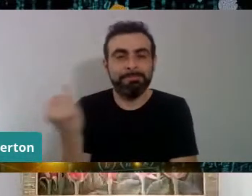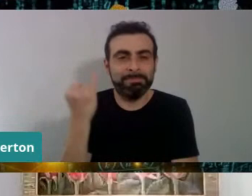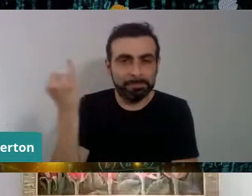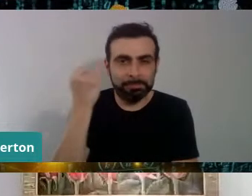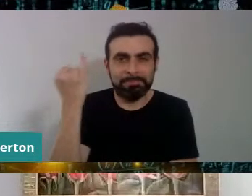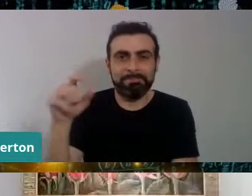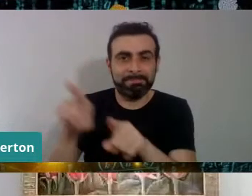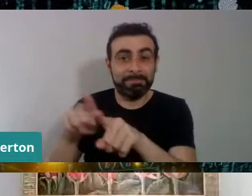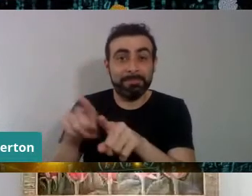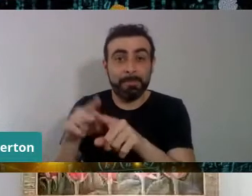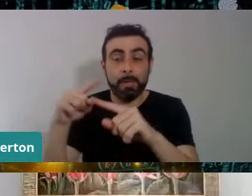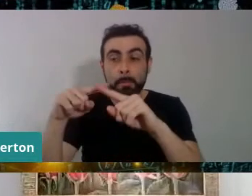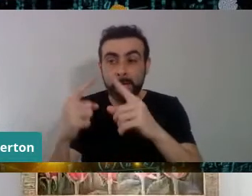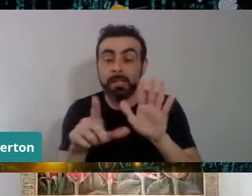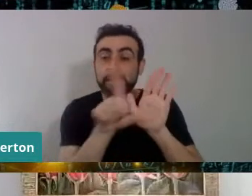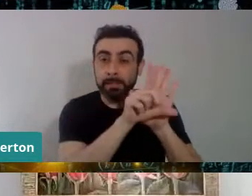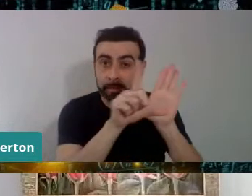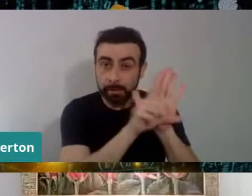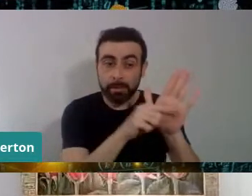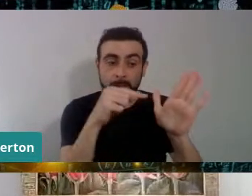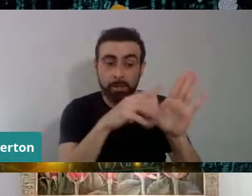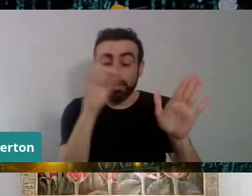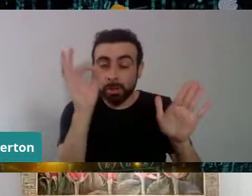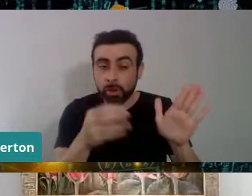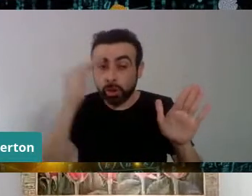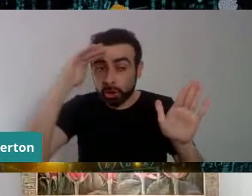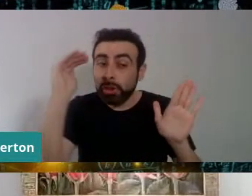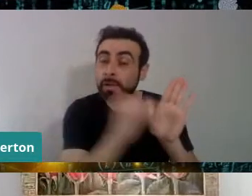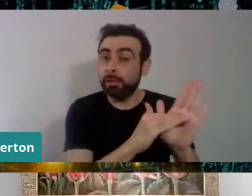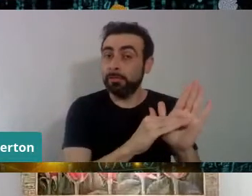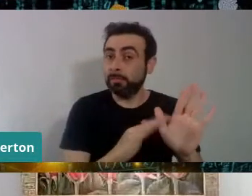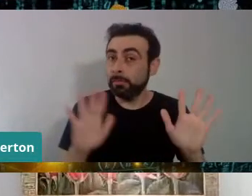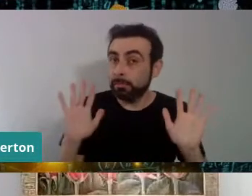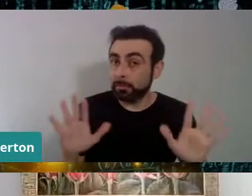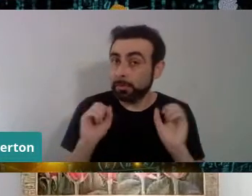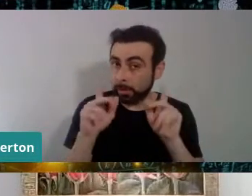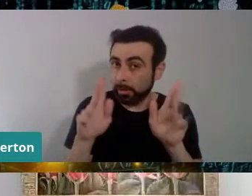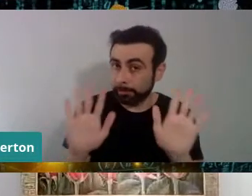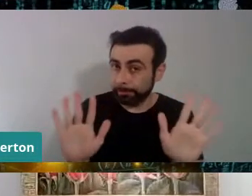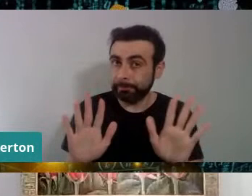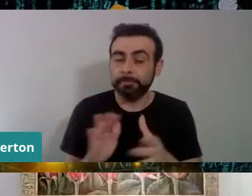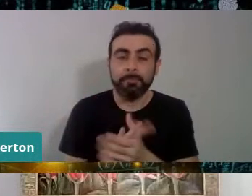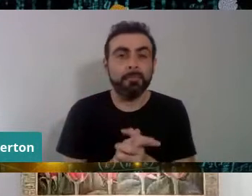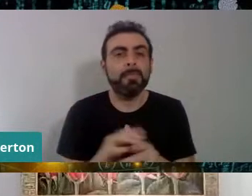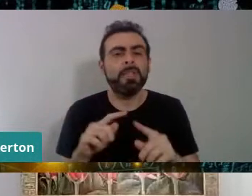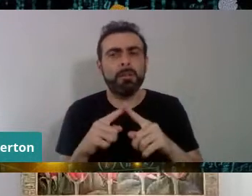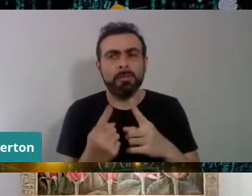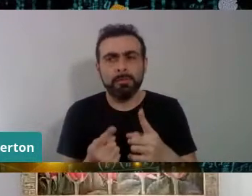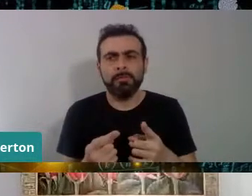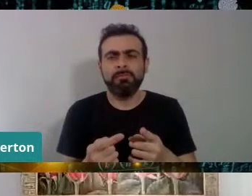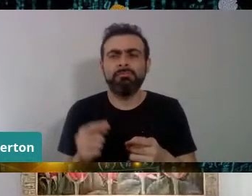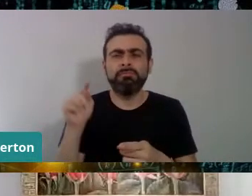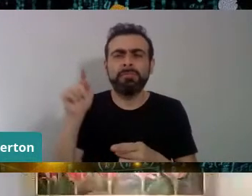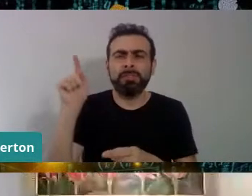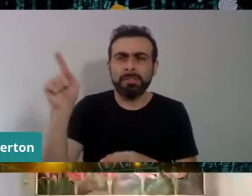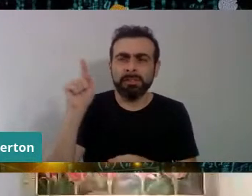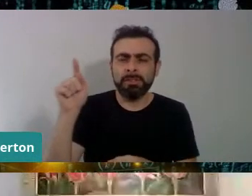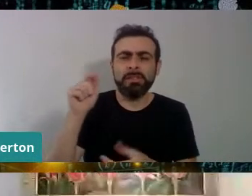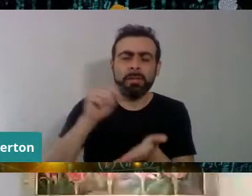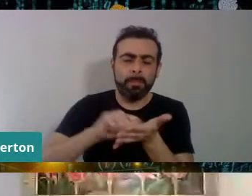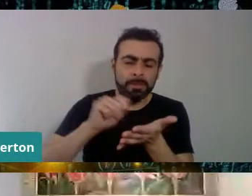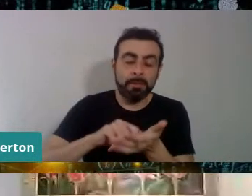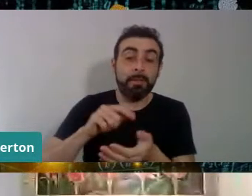tudo dentro da lei, tudo certinho, e a gente passou lá, né? O curso foi muito bom durante o curso